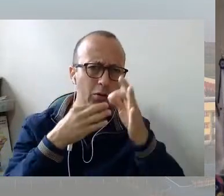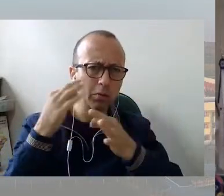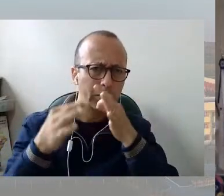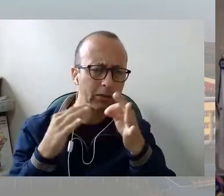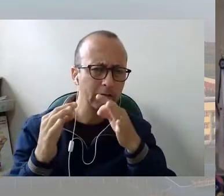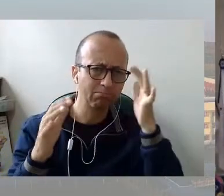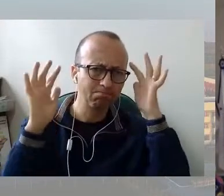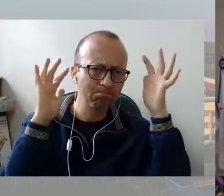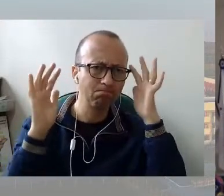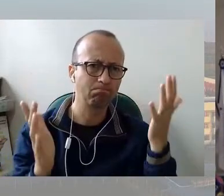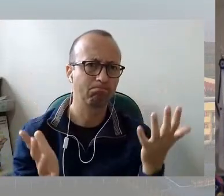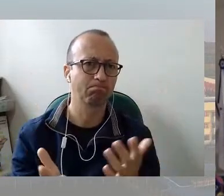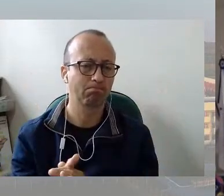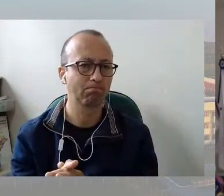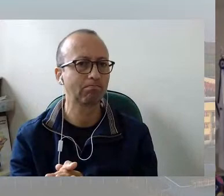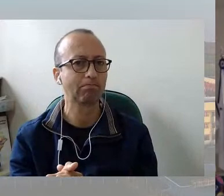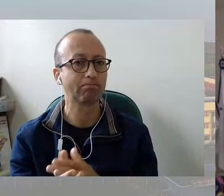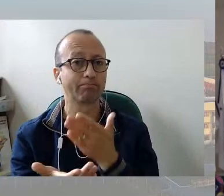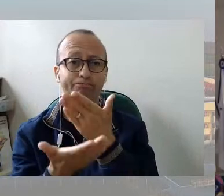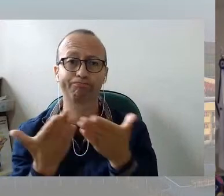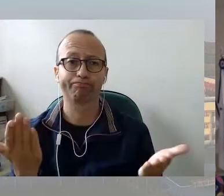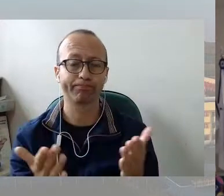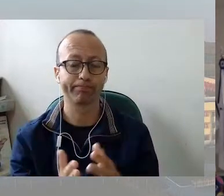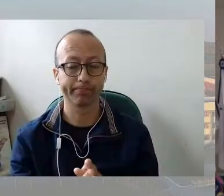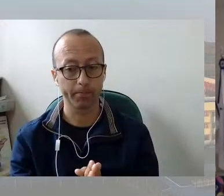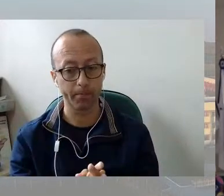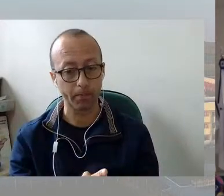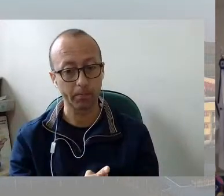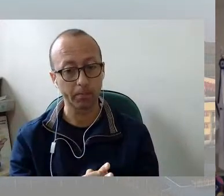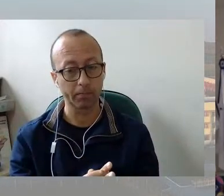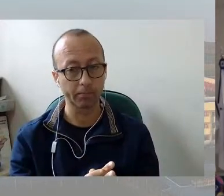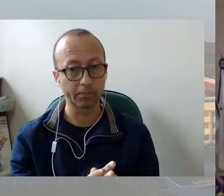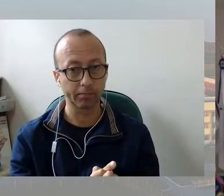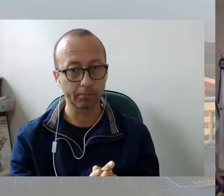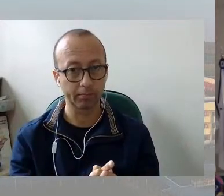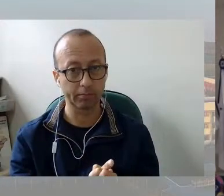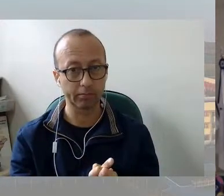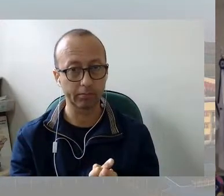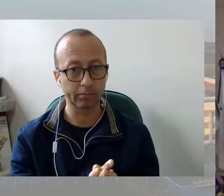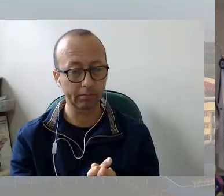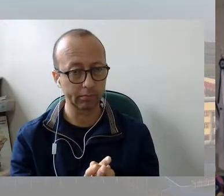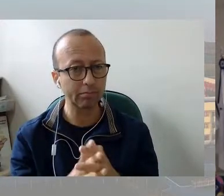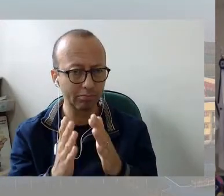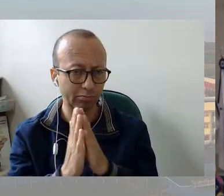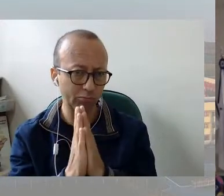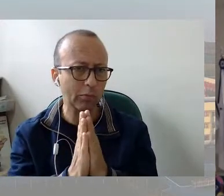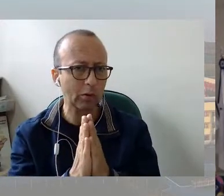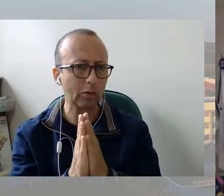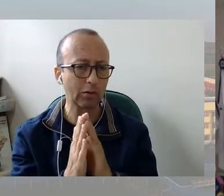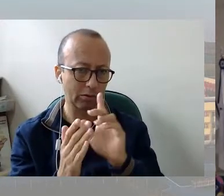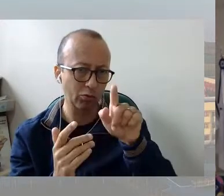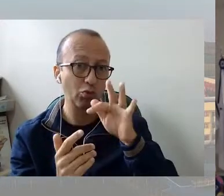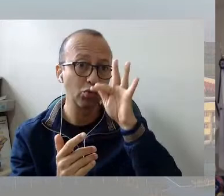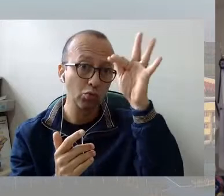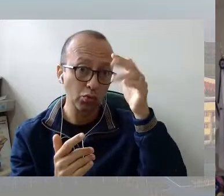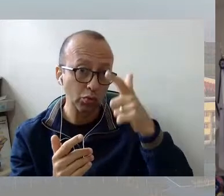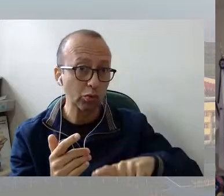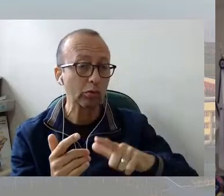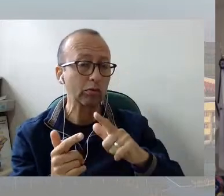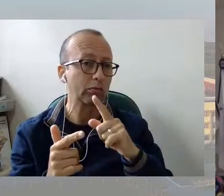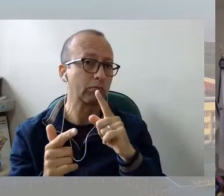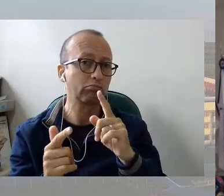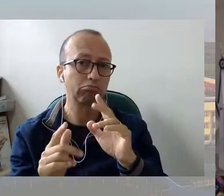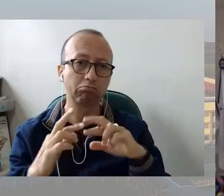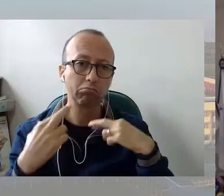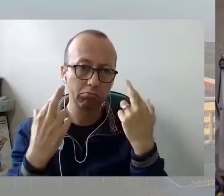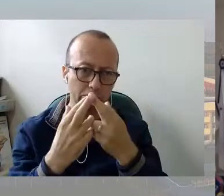conclusão, refletir sobre, enfim. Então, independente dos momentos, eu peço que outros momentos, quando nós estejamos em reunião,